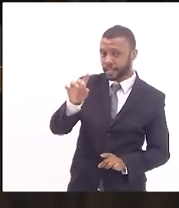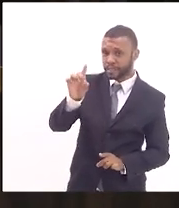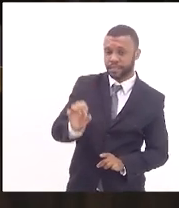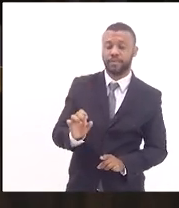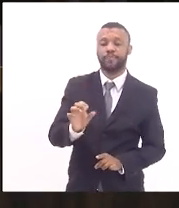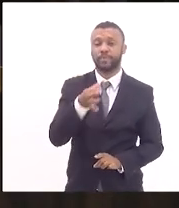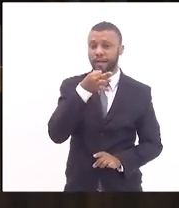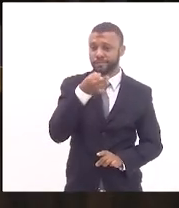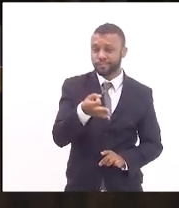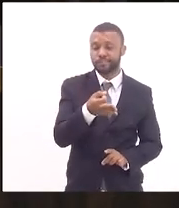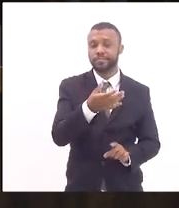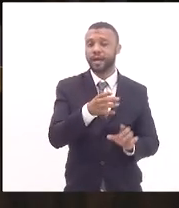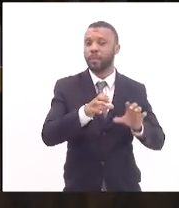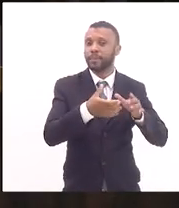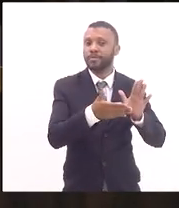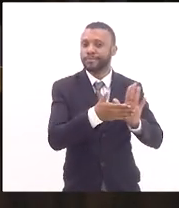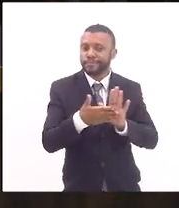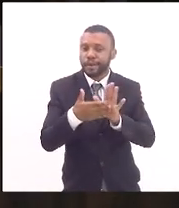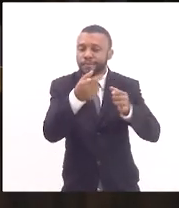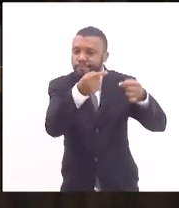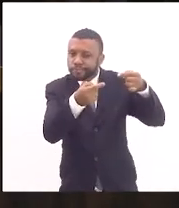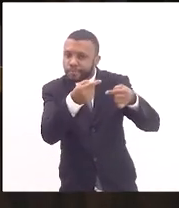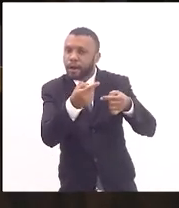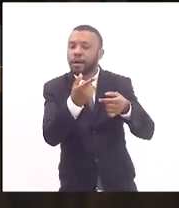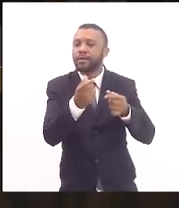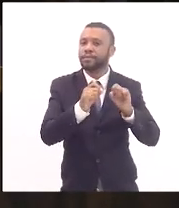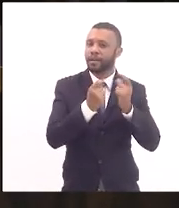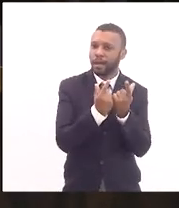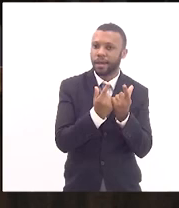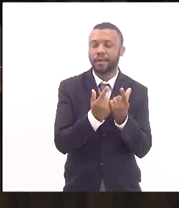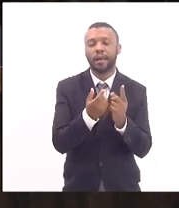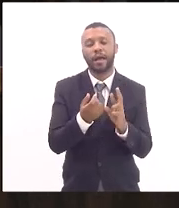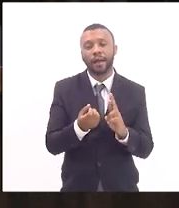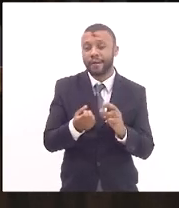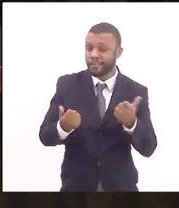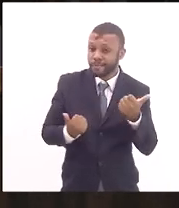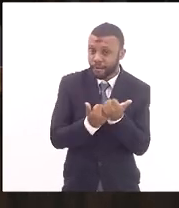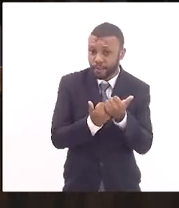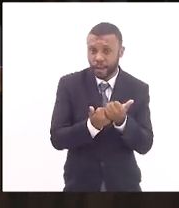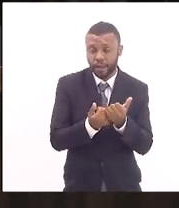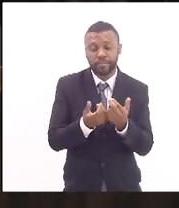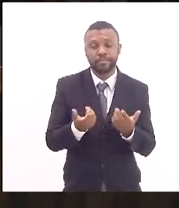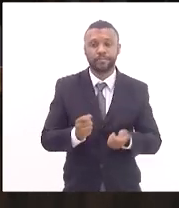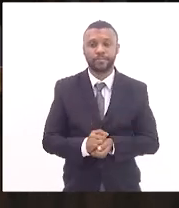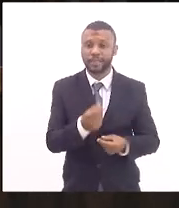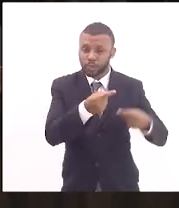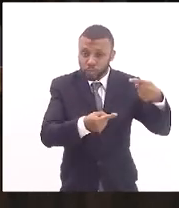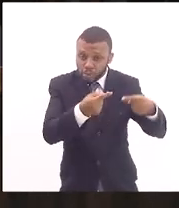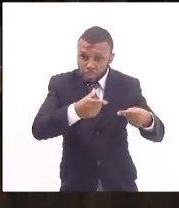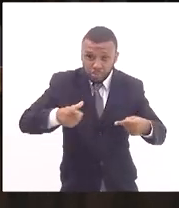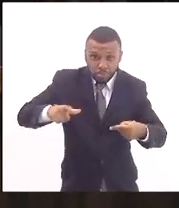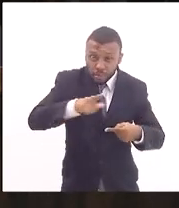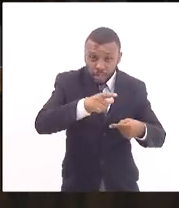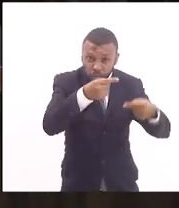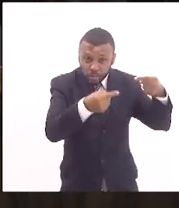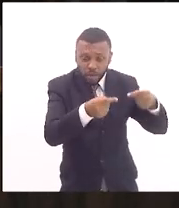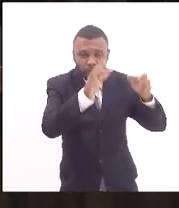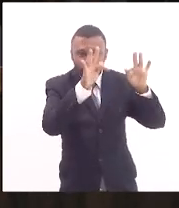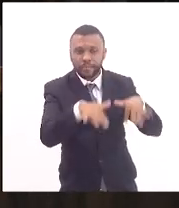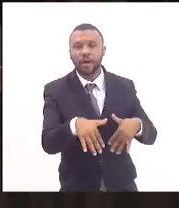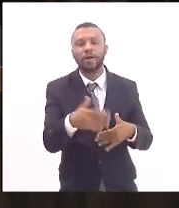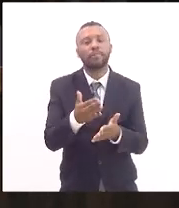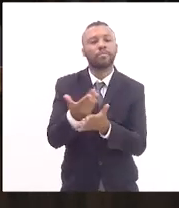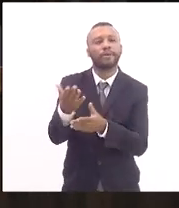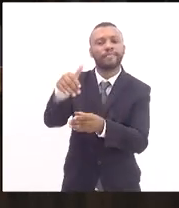e proposições externas favorável ela tô Deputado rosenverg Reis em discussão não havendo Quem Queira discutir encerrada a discussão